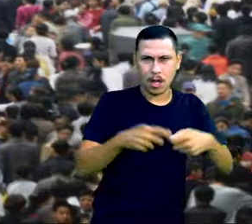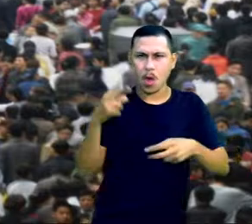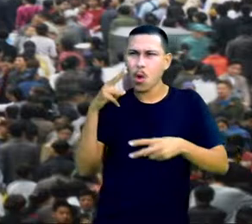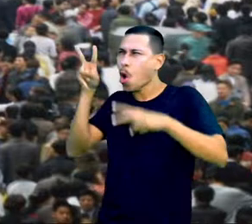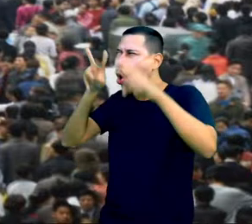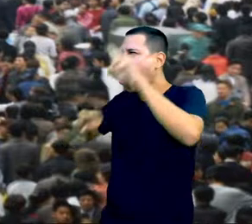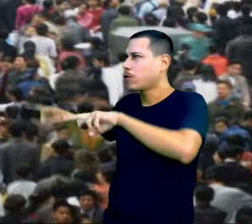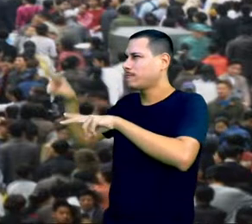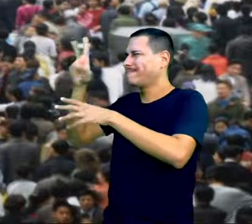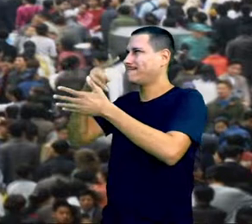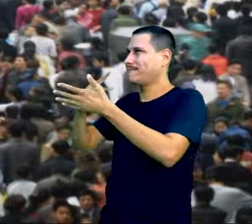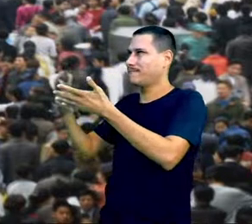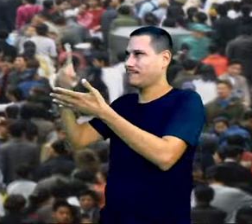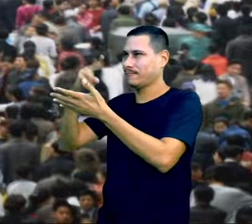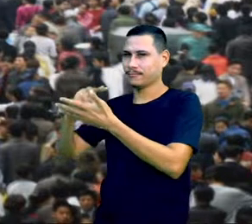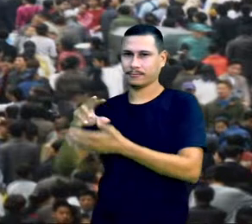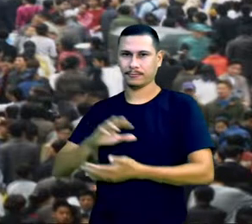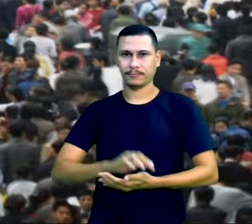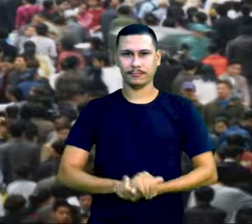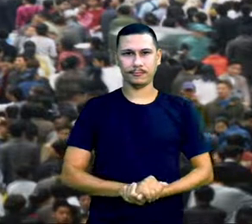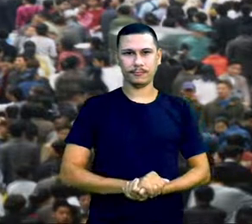Observem essa imagem.